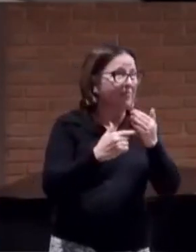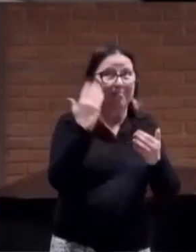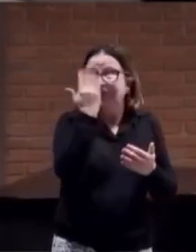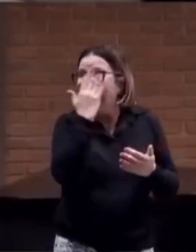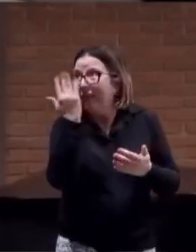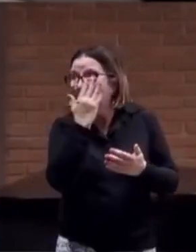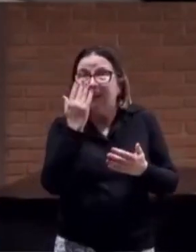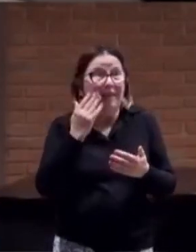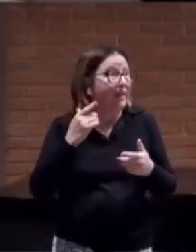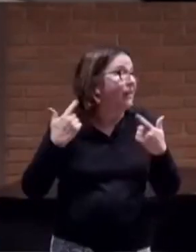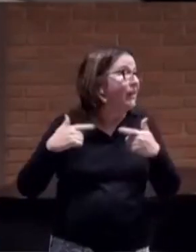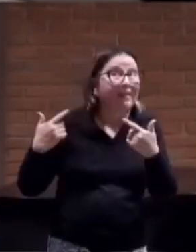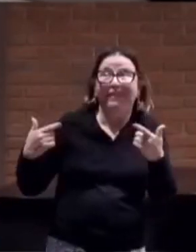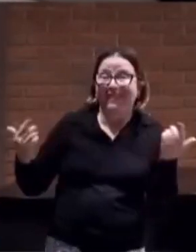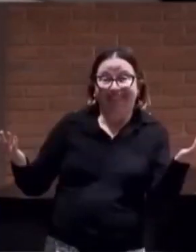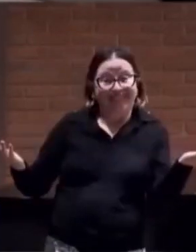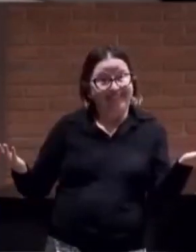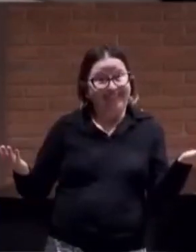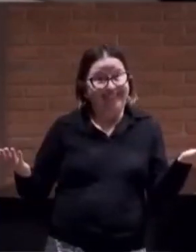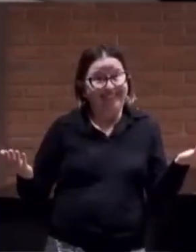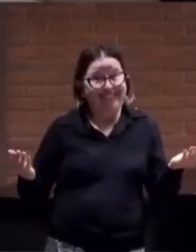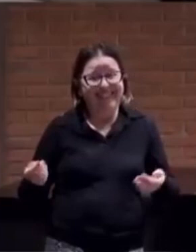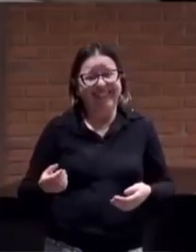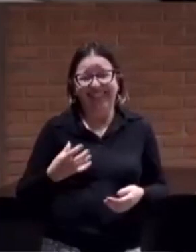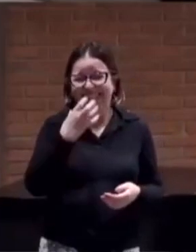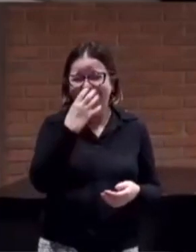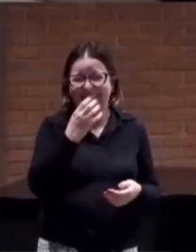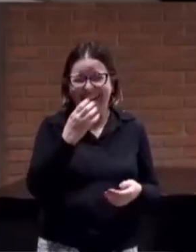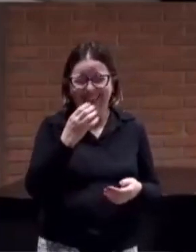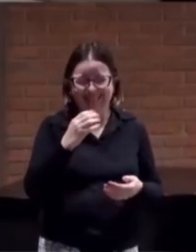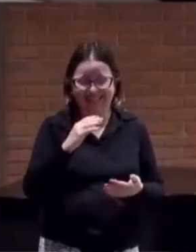É. Cachorro que caiu da mudança?